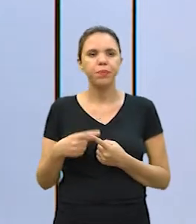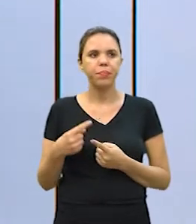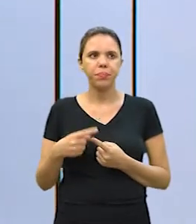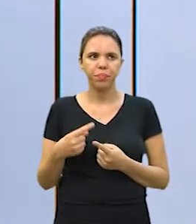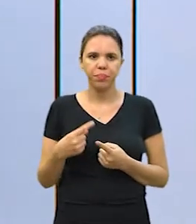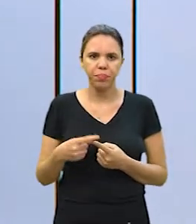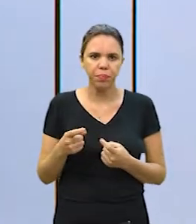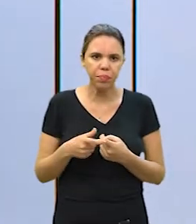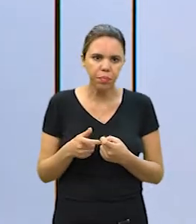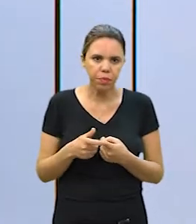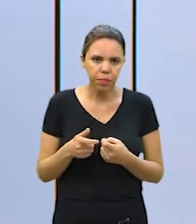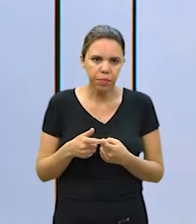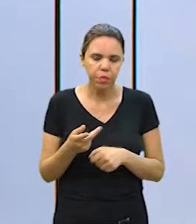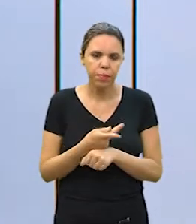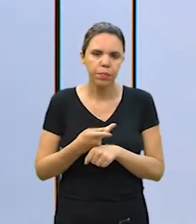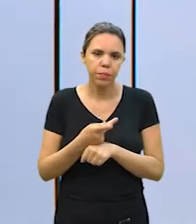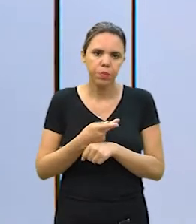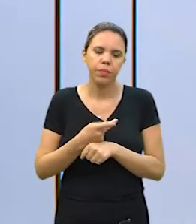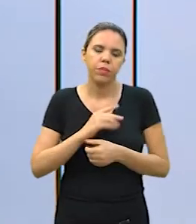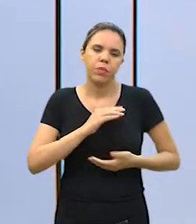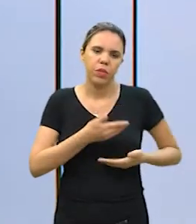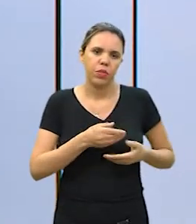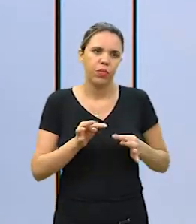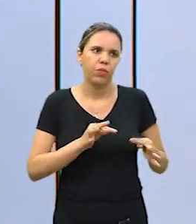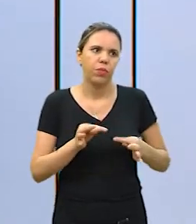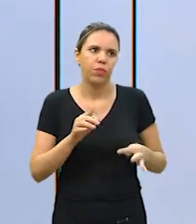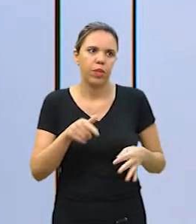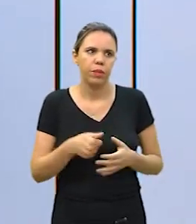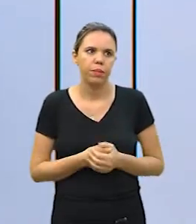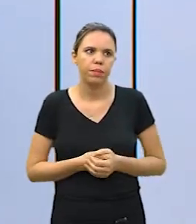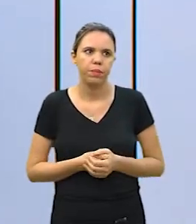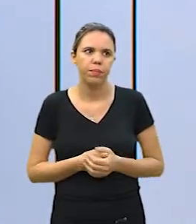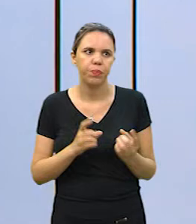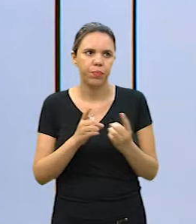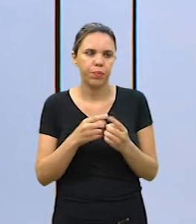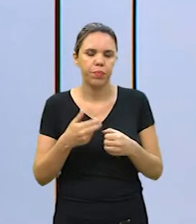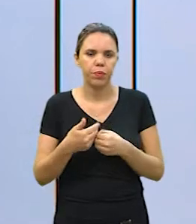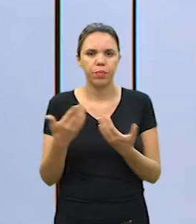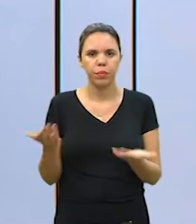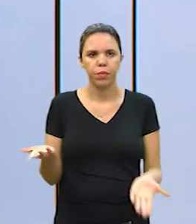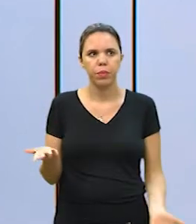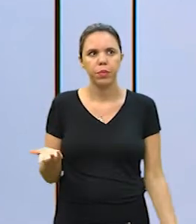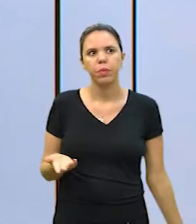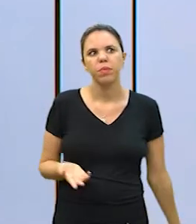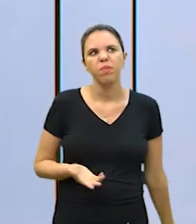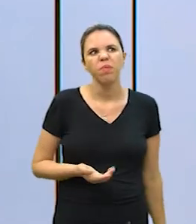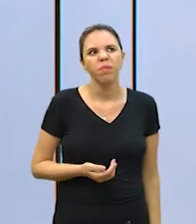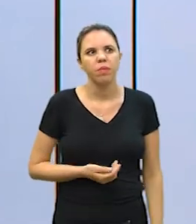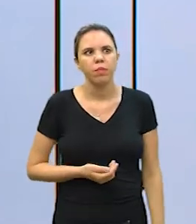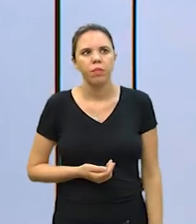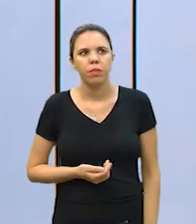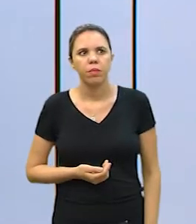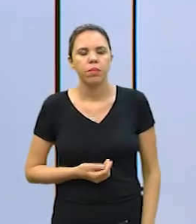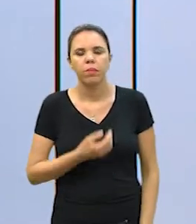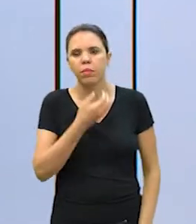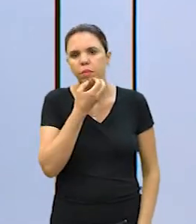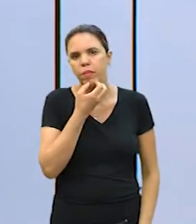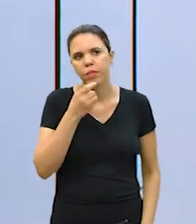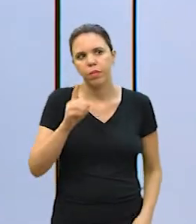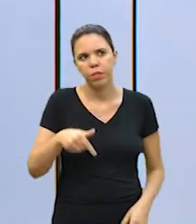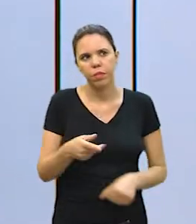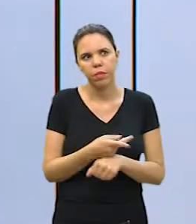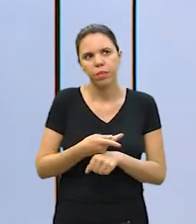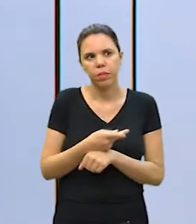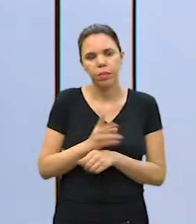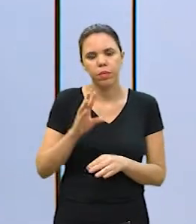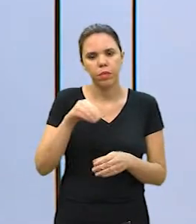porque o médico que nós procuramos, o mastologista, falou, eu faço isso, eu atendo na Unicamp, e passei para ele e falou, não, mas